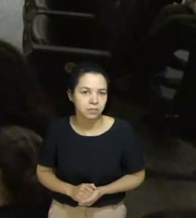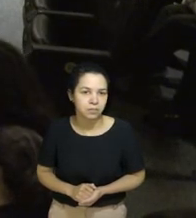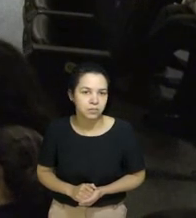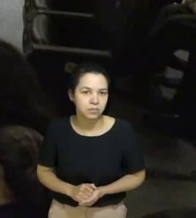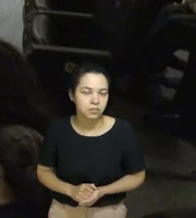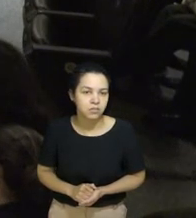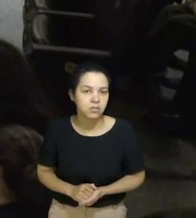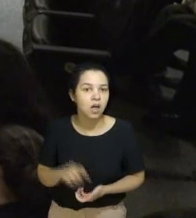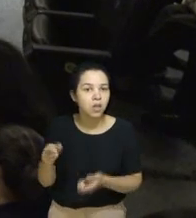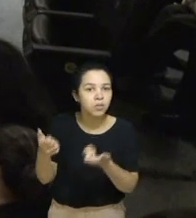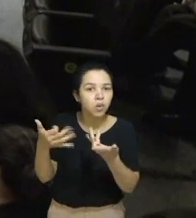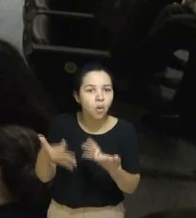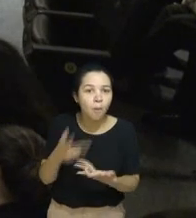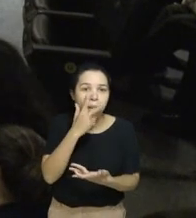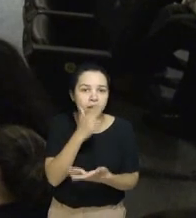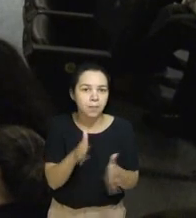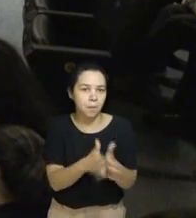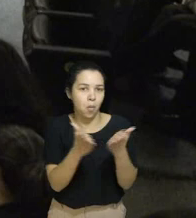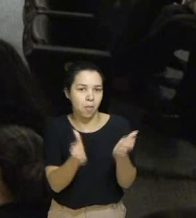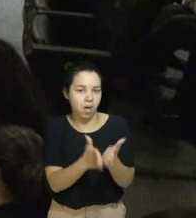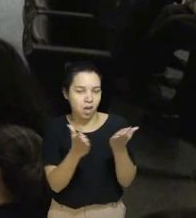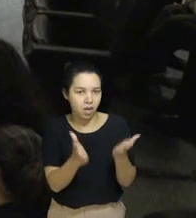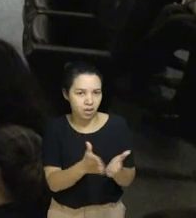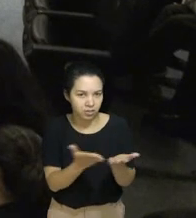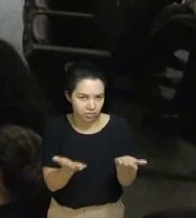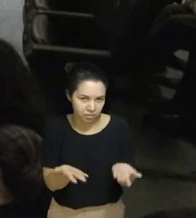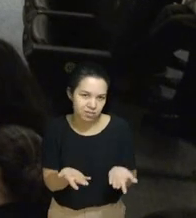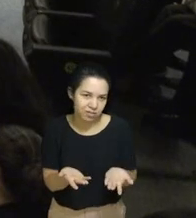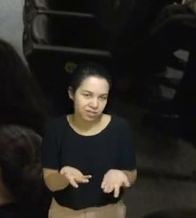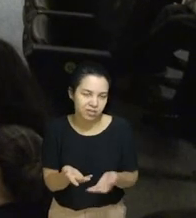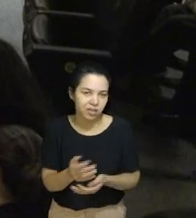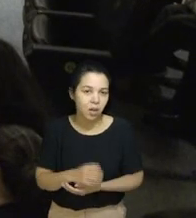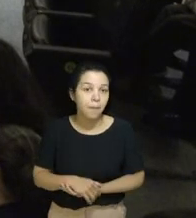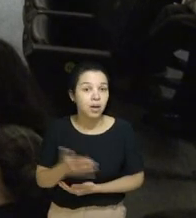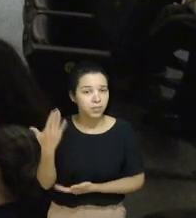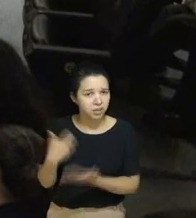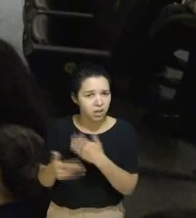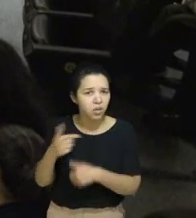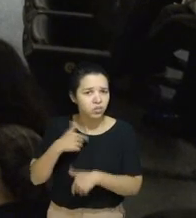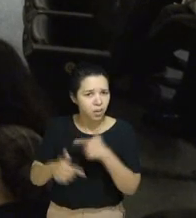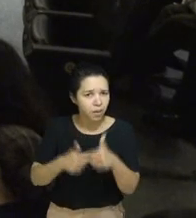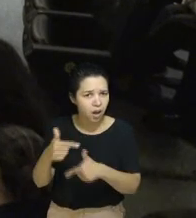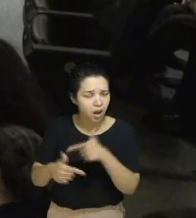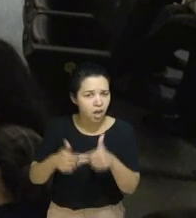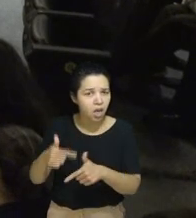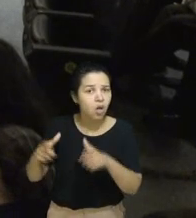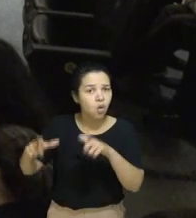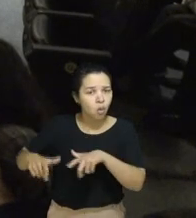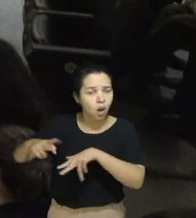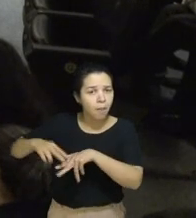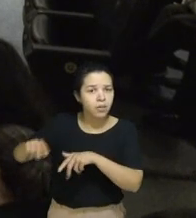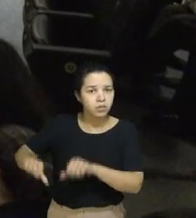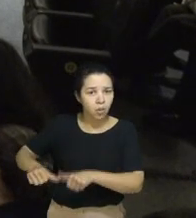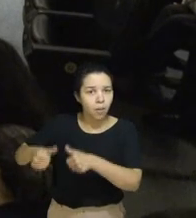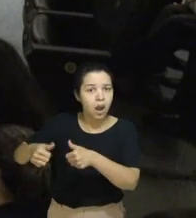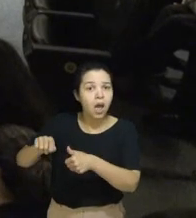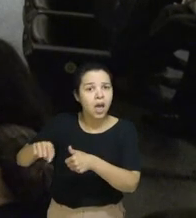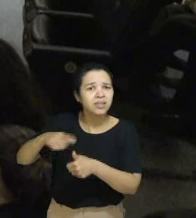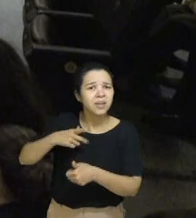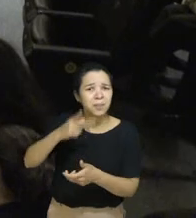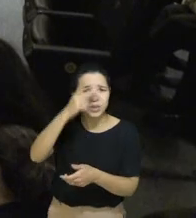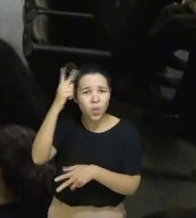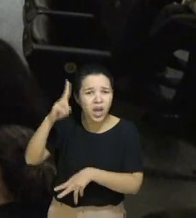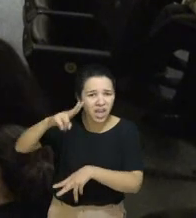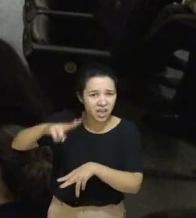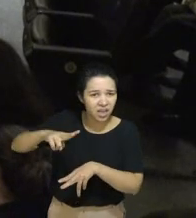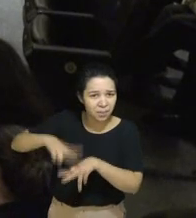Pobreza, de que só esses estão presos. Não, mas não. Trabalhei num centro de recuperação com pessoas que tinham um alto poder aquisitivo, que entraram para a criminalidade e que tinham